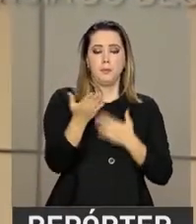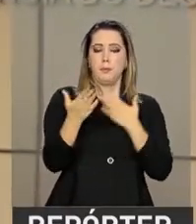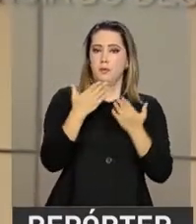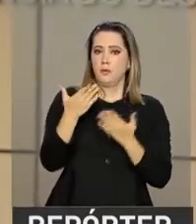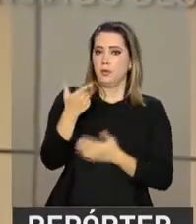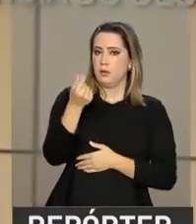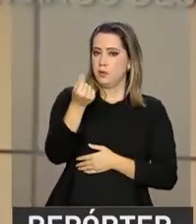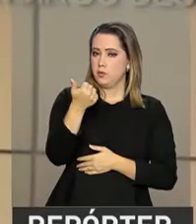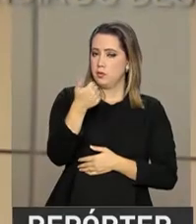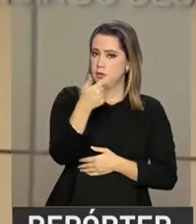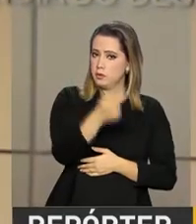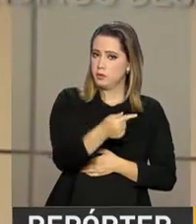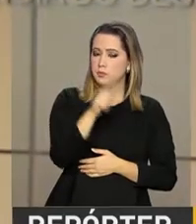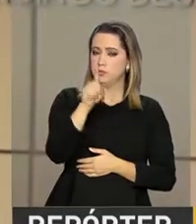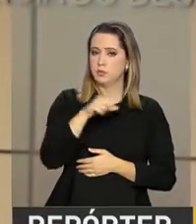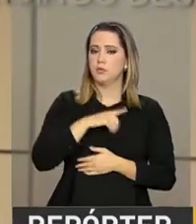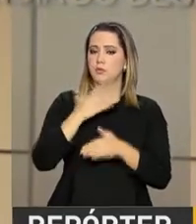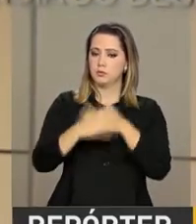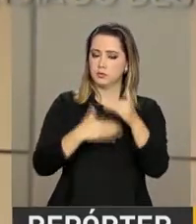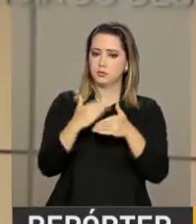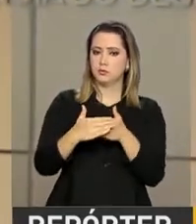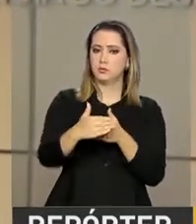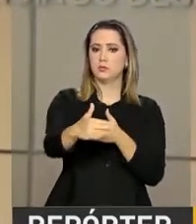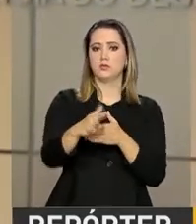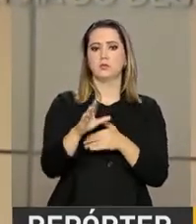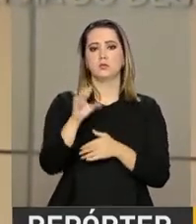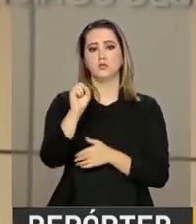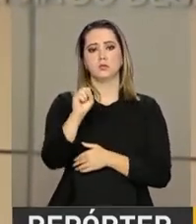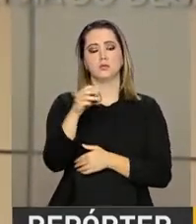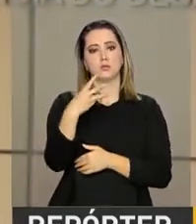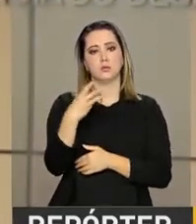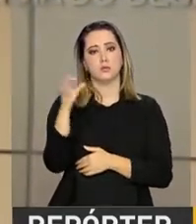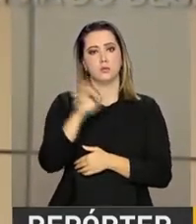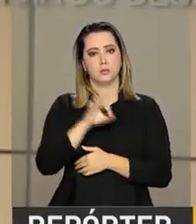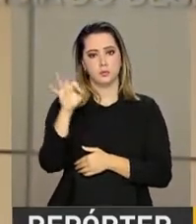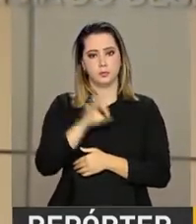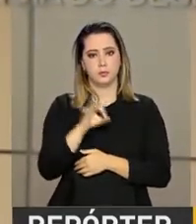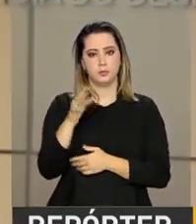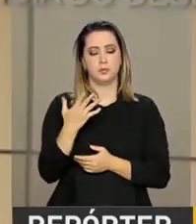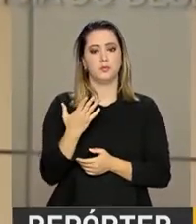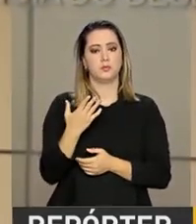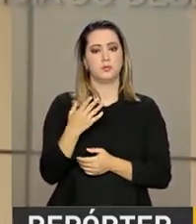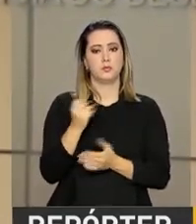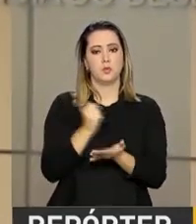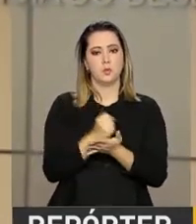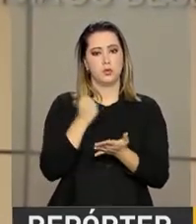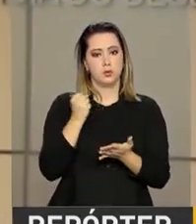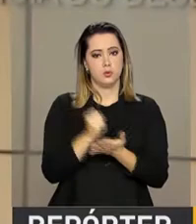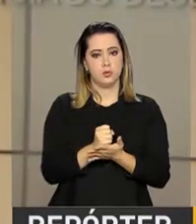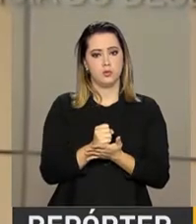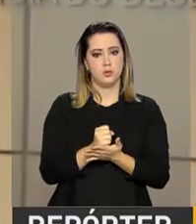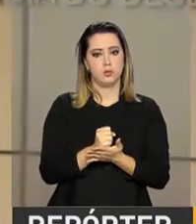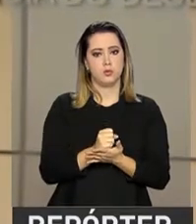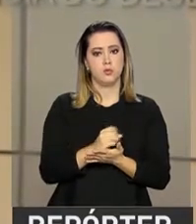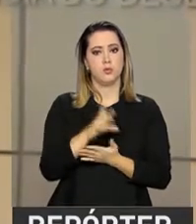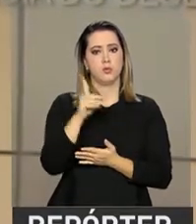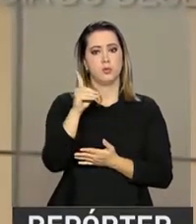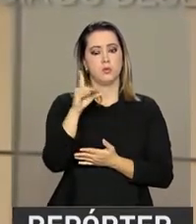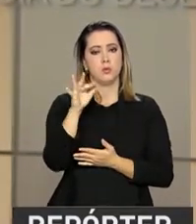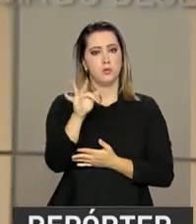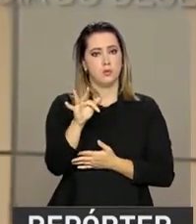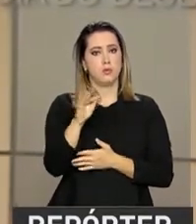2017 é teve uma evolução incremento de 83% de contratações o df